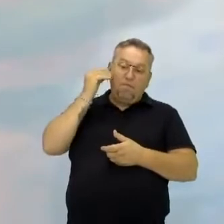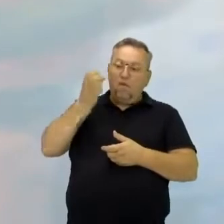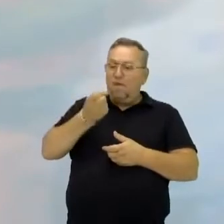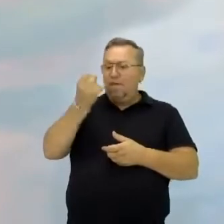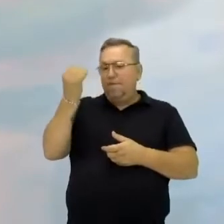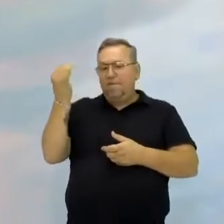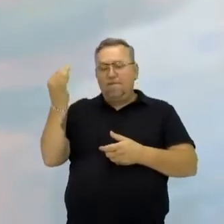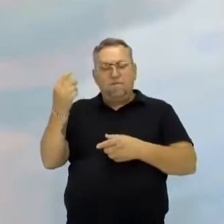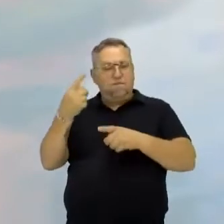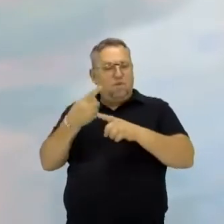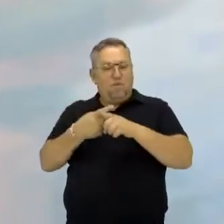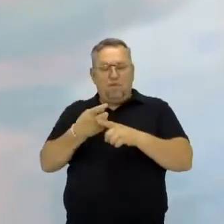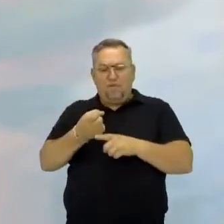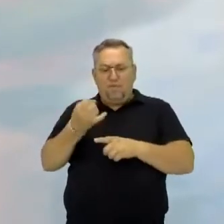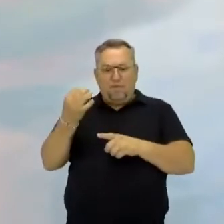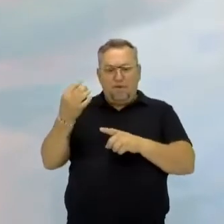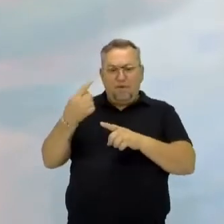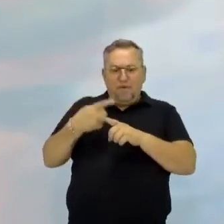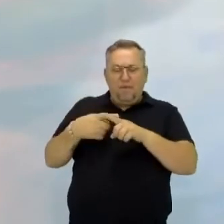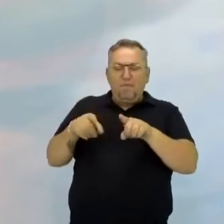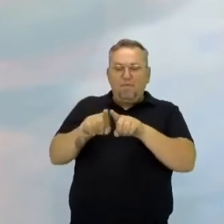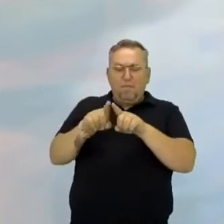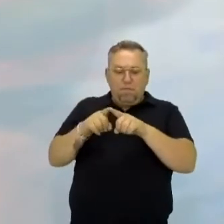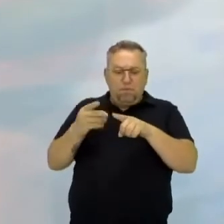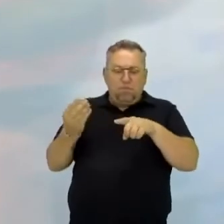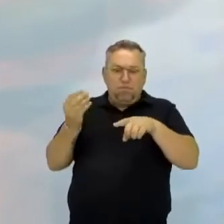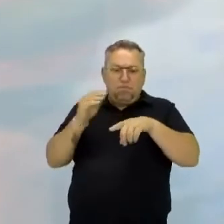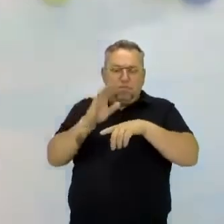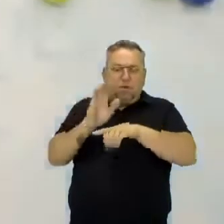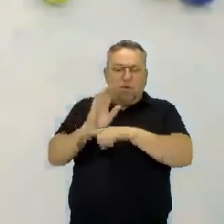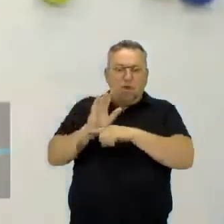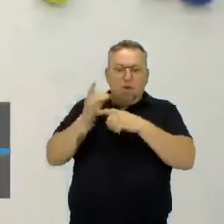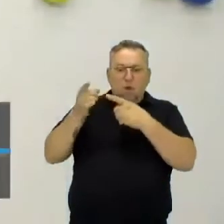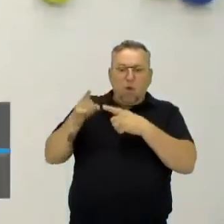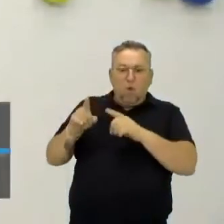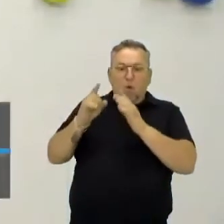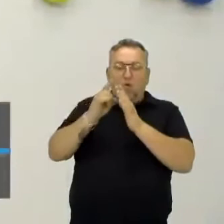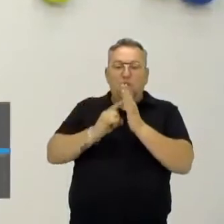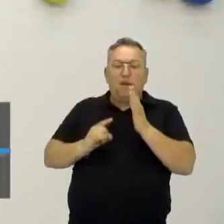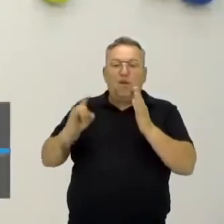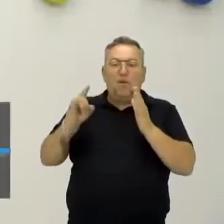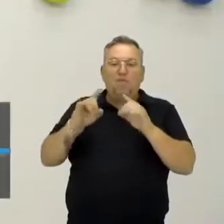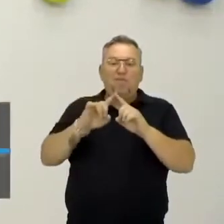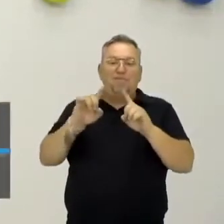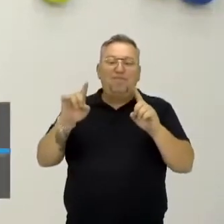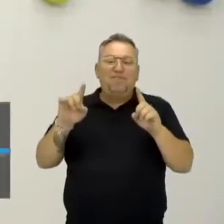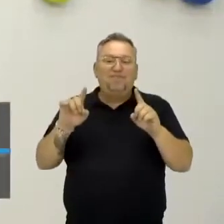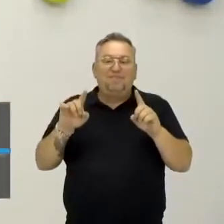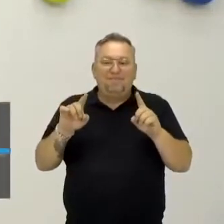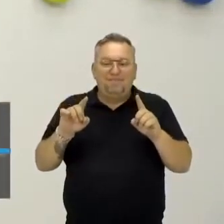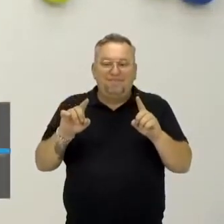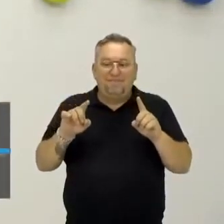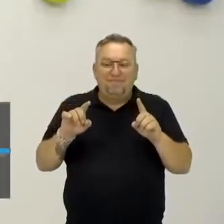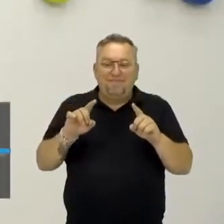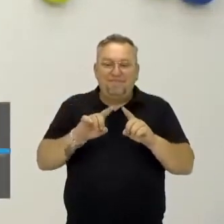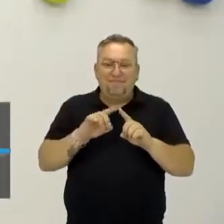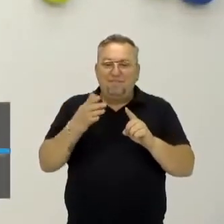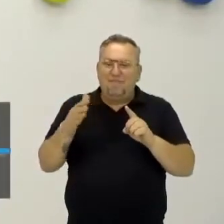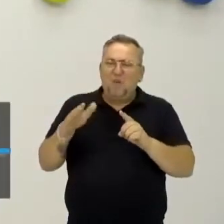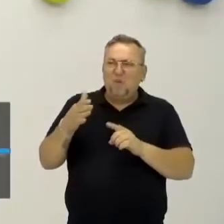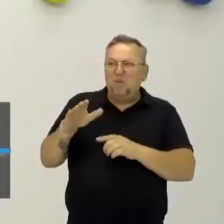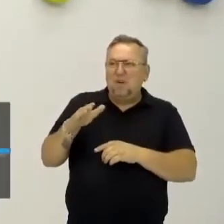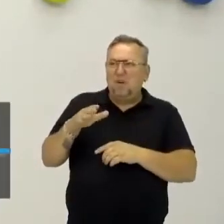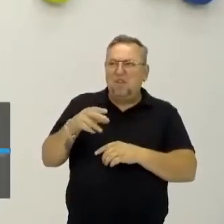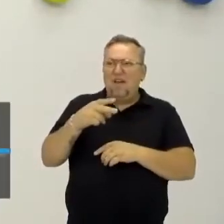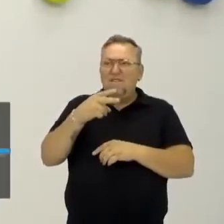várias vezes, várias incursões contra o Quilombo dos Palmares. Só que por volta, gente, assim, de